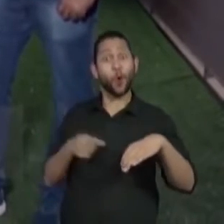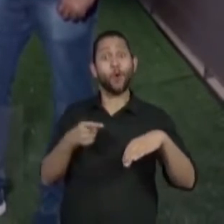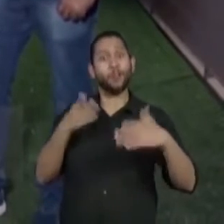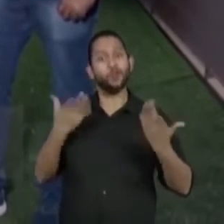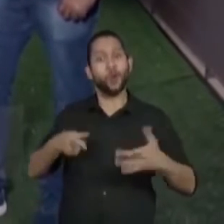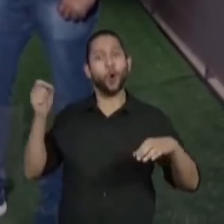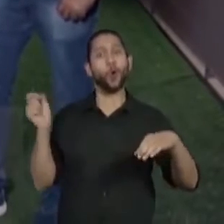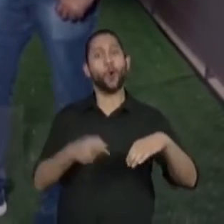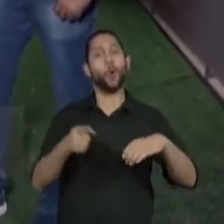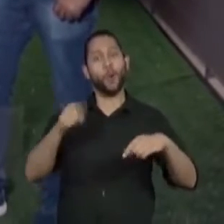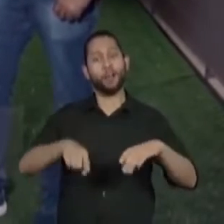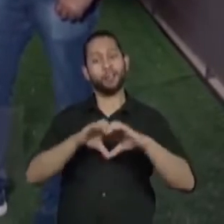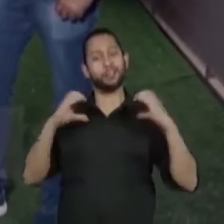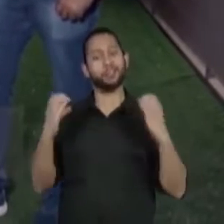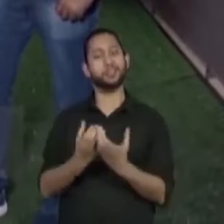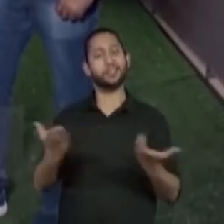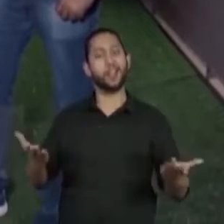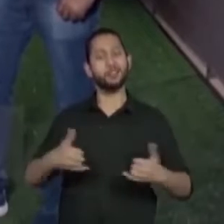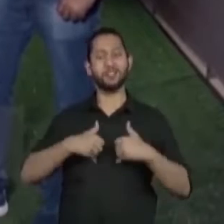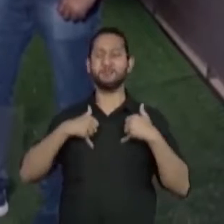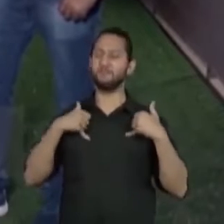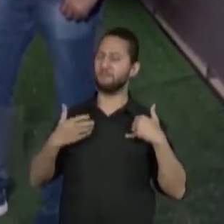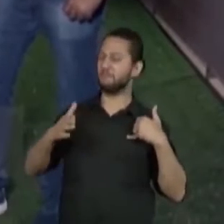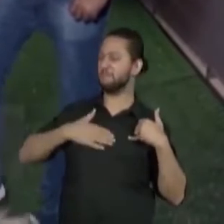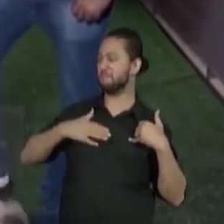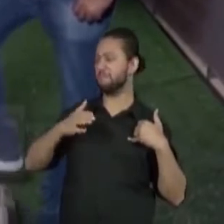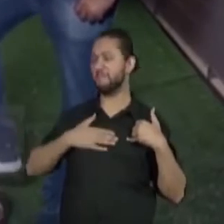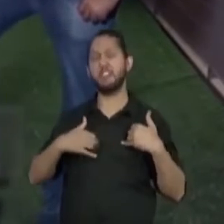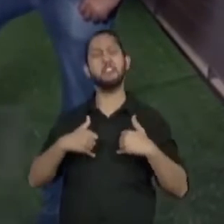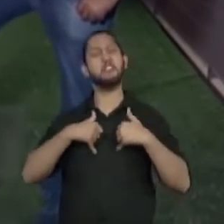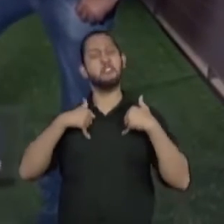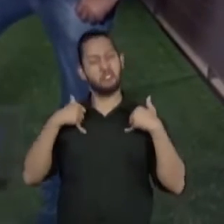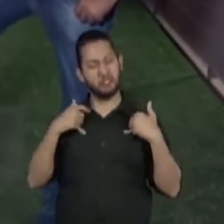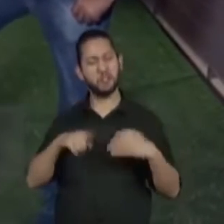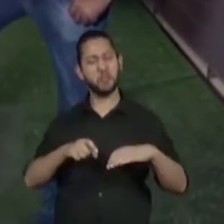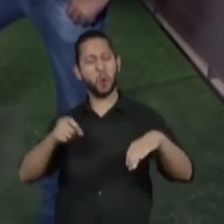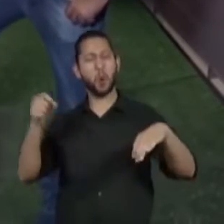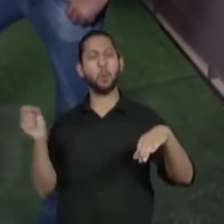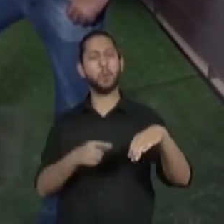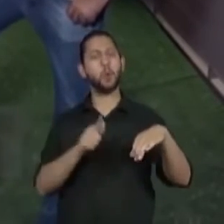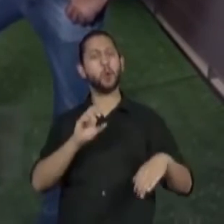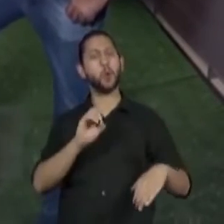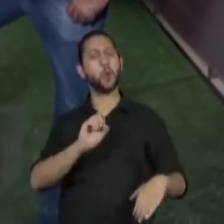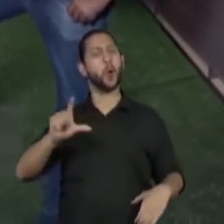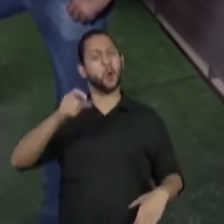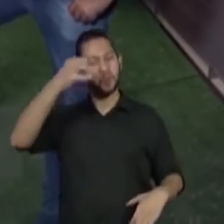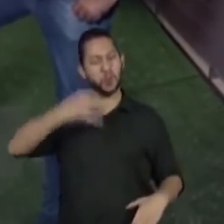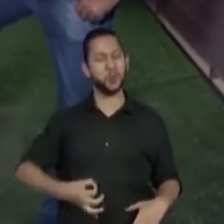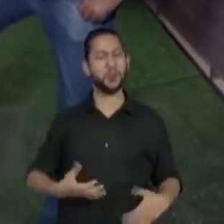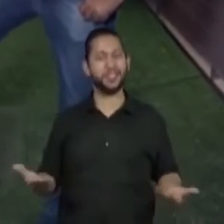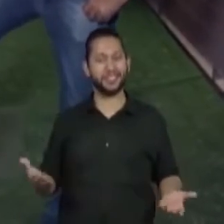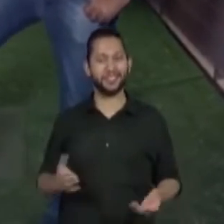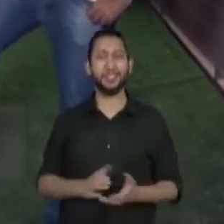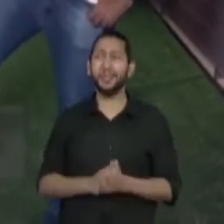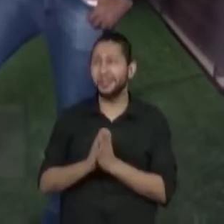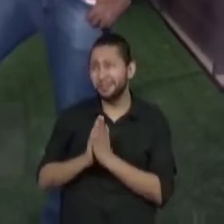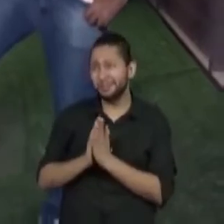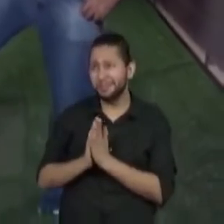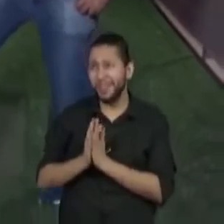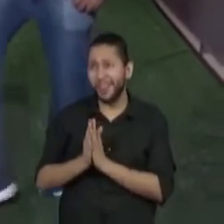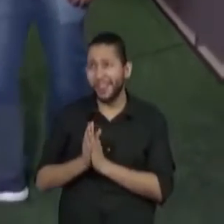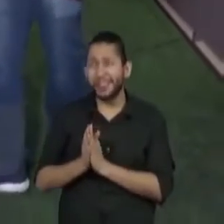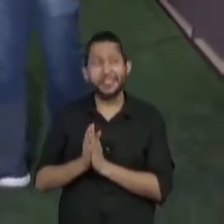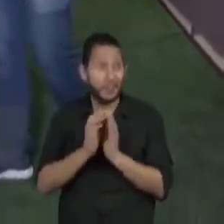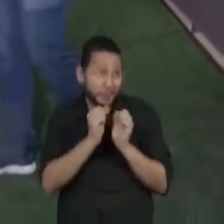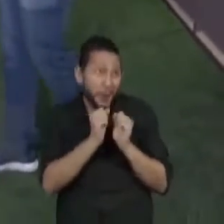gol no Pacaembu, gente. A professora Mara fez um gol no Pacaembu. É isso aí. Posso então? Pode, Vamos lá.